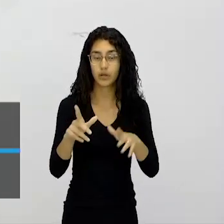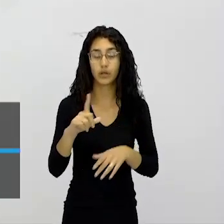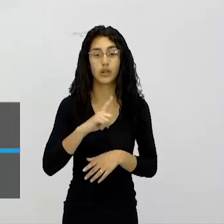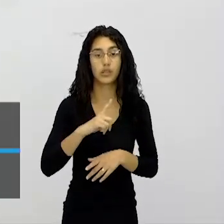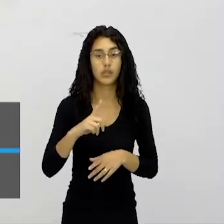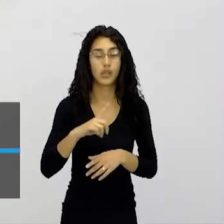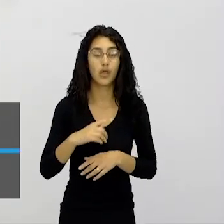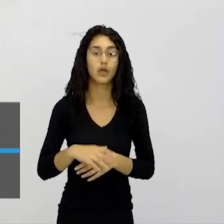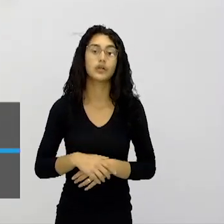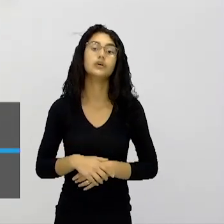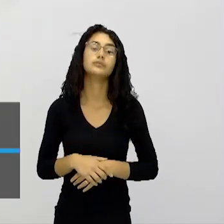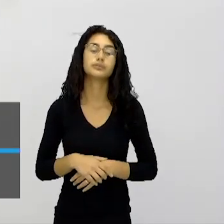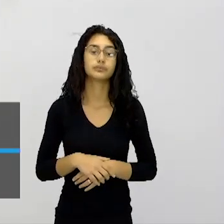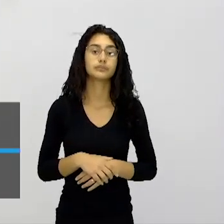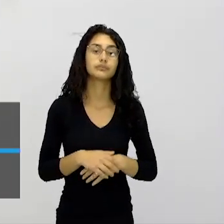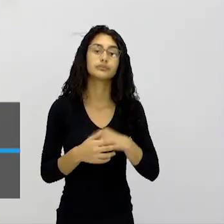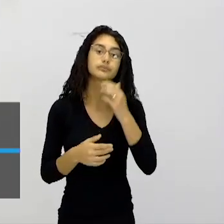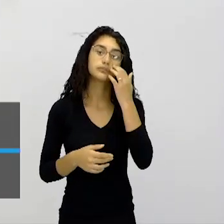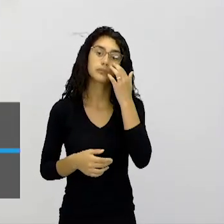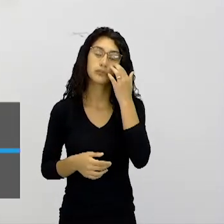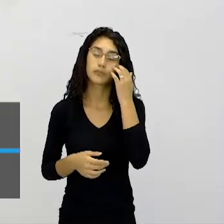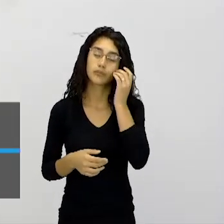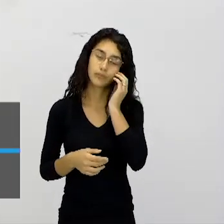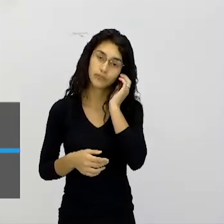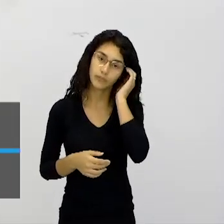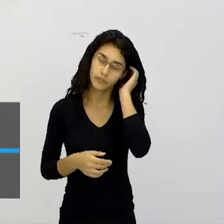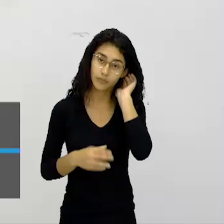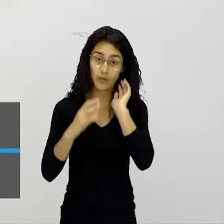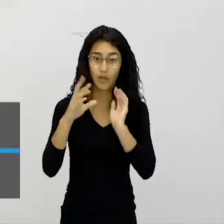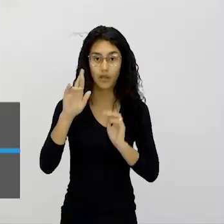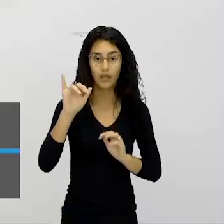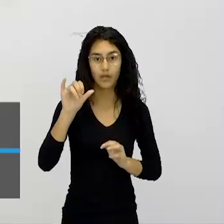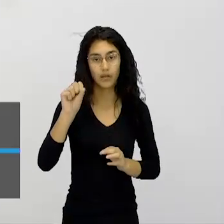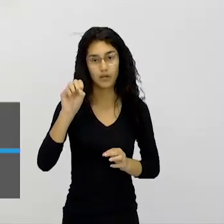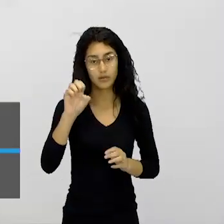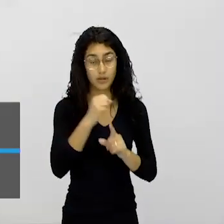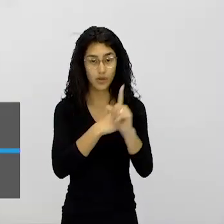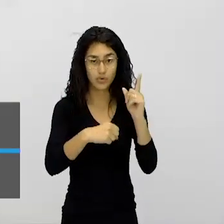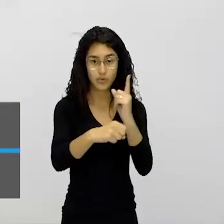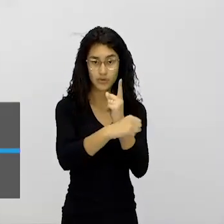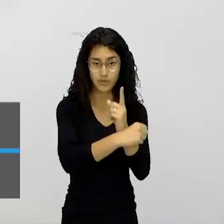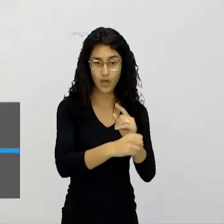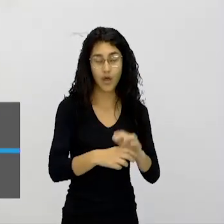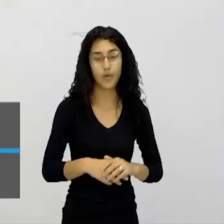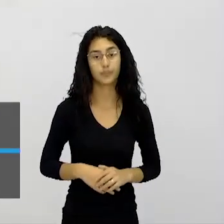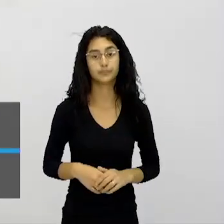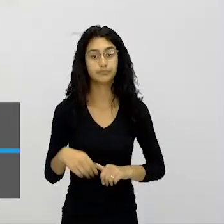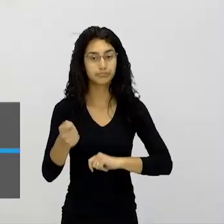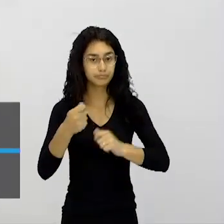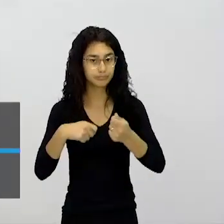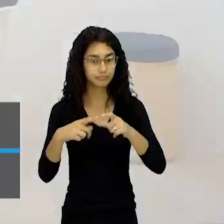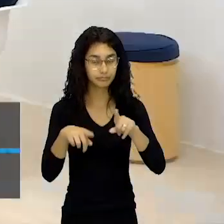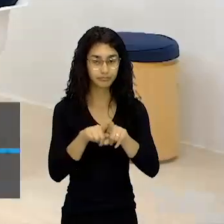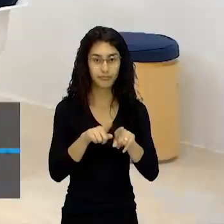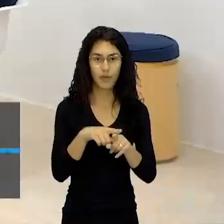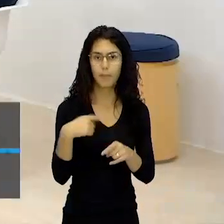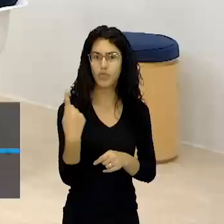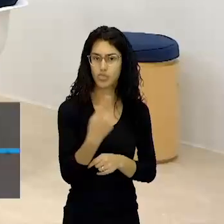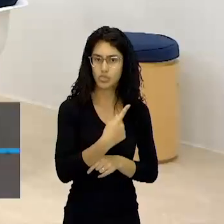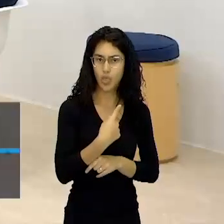de crise. A gente pode até pensar numa crise social e econômica, né? Cabe a nós, adultos,